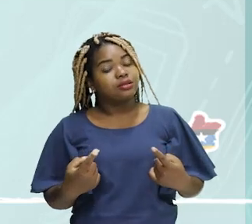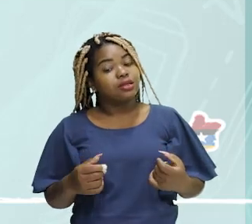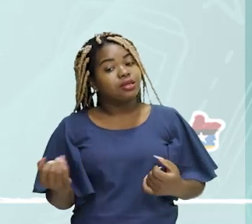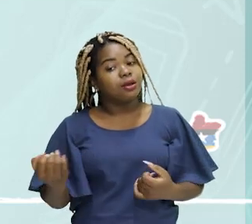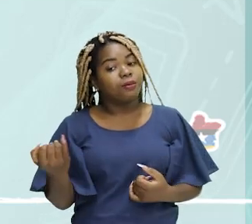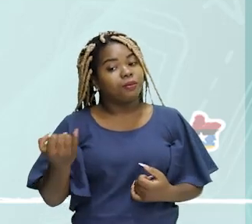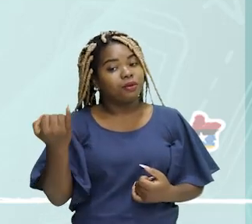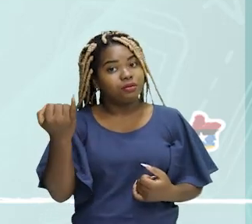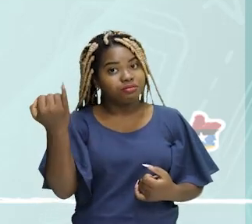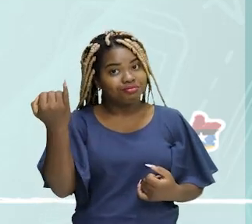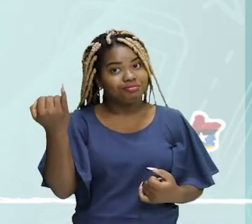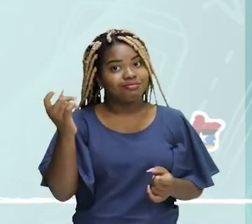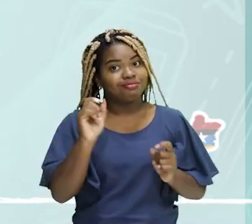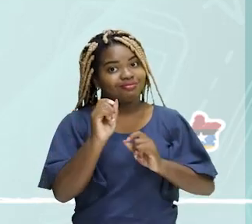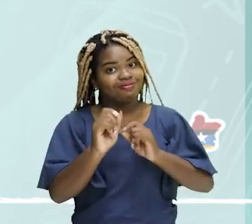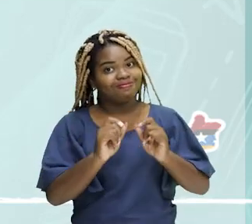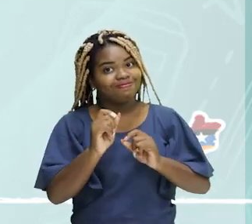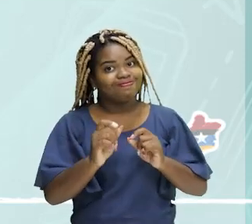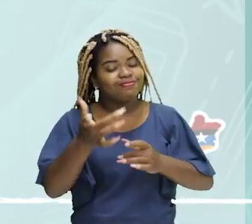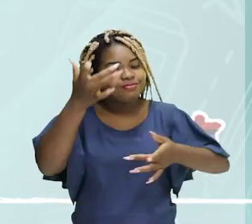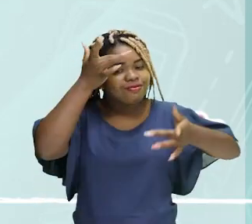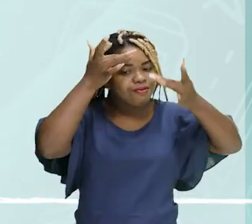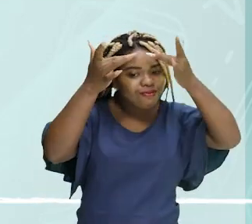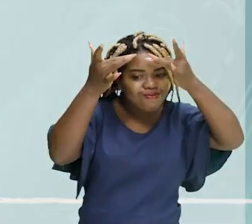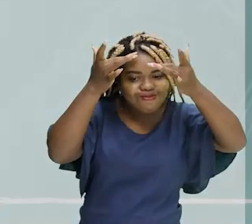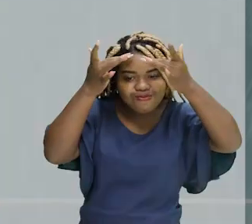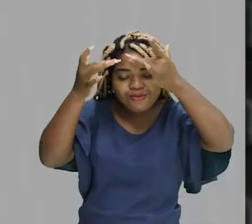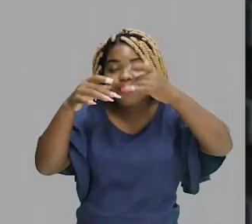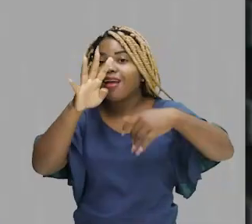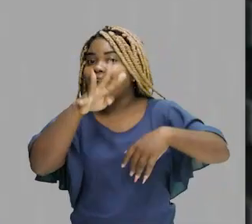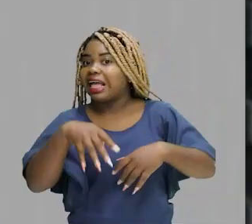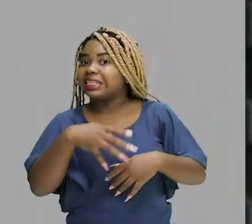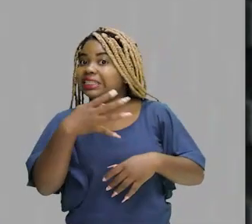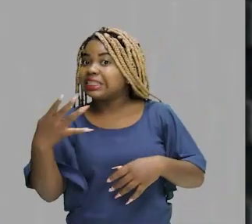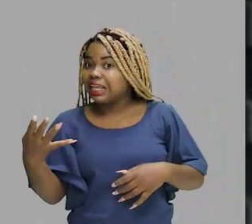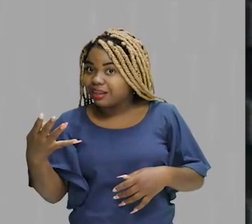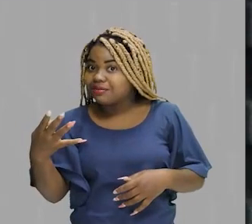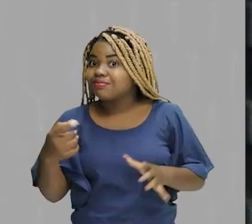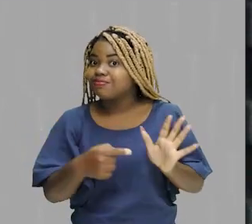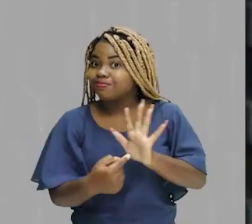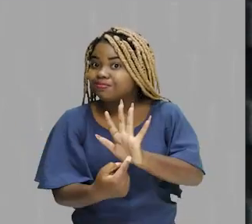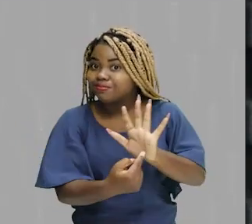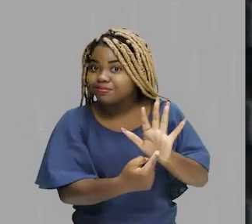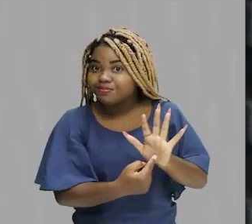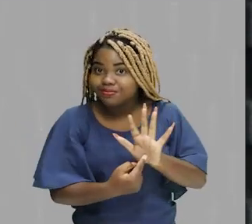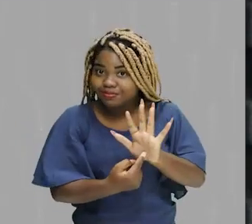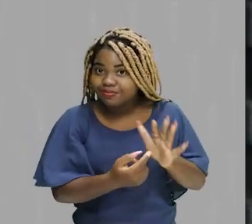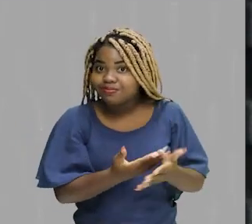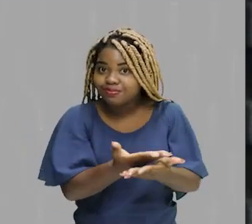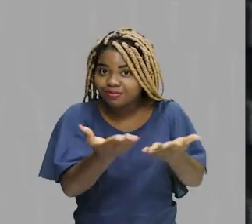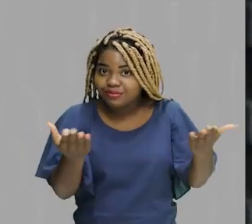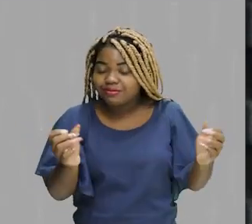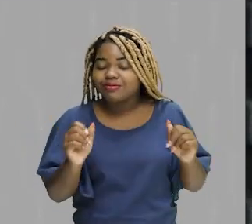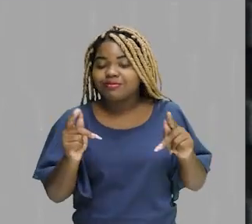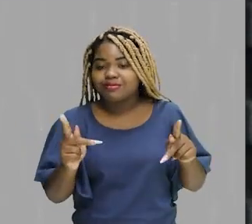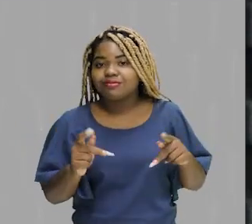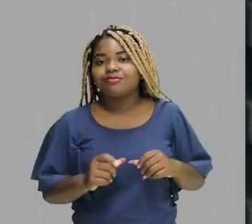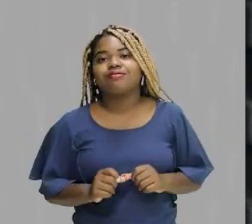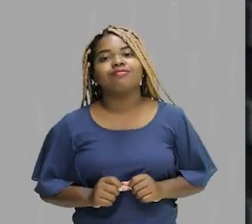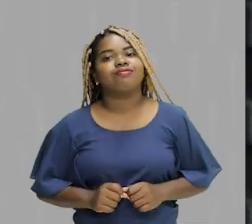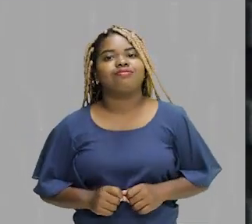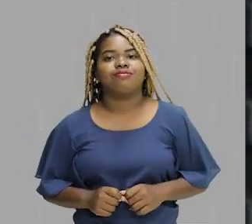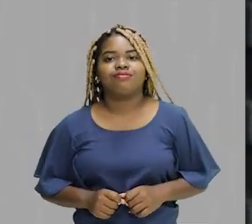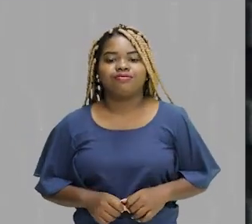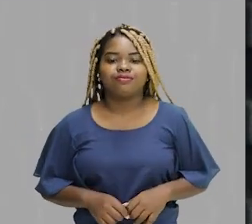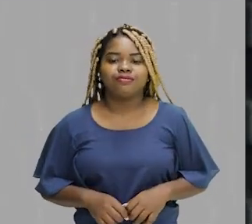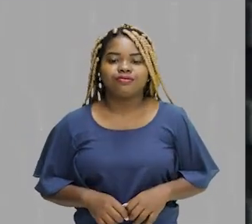importante a gente ter em mente aquela tabela de ânions e conhecer também os nomes dos cátions, os nomes